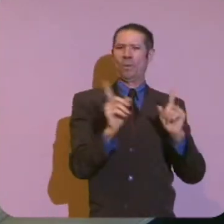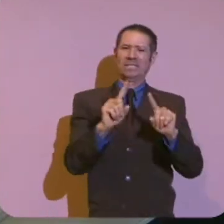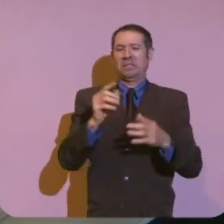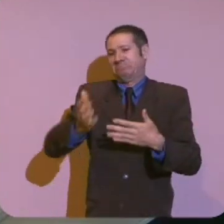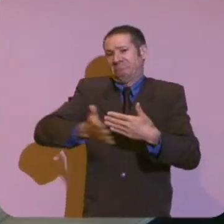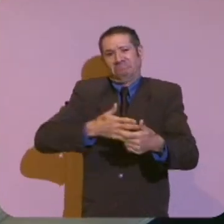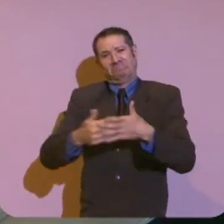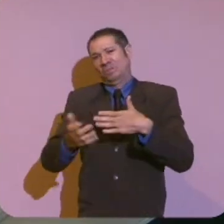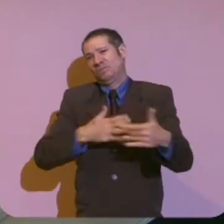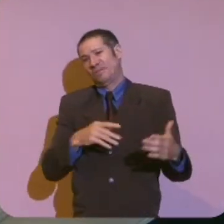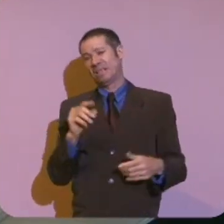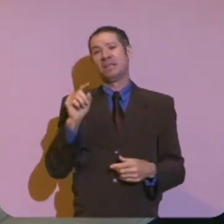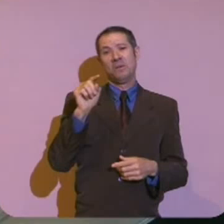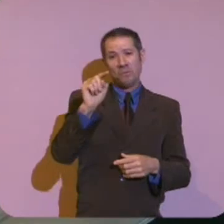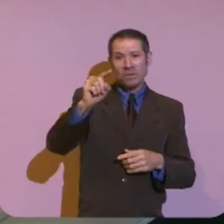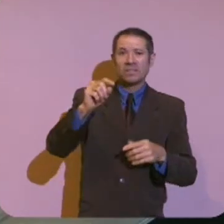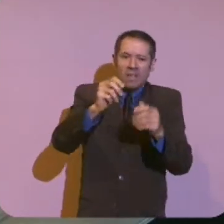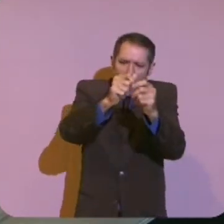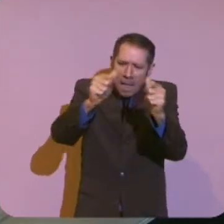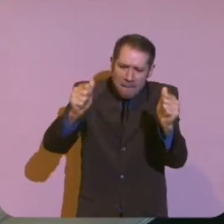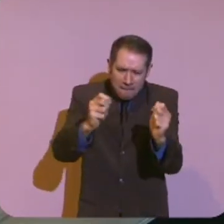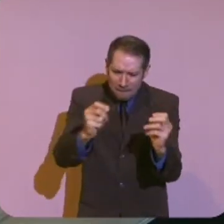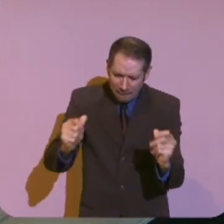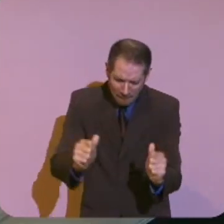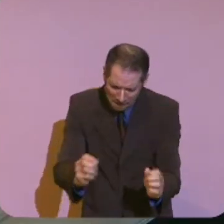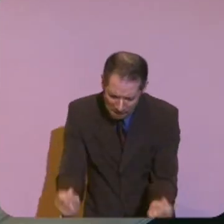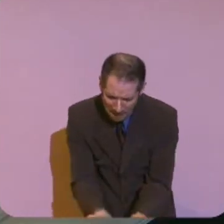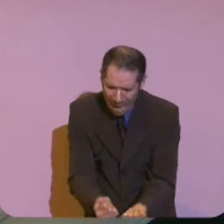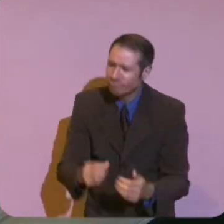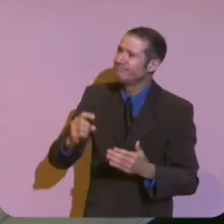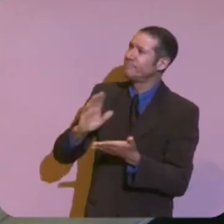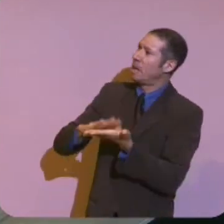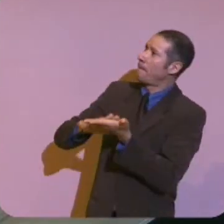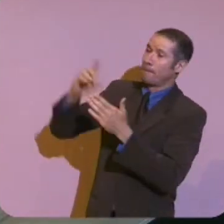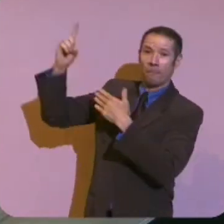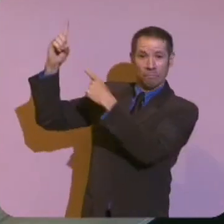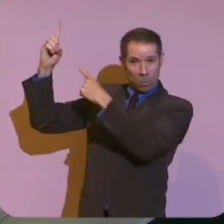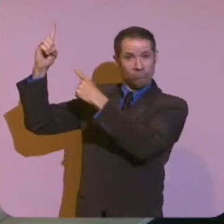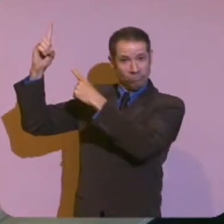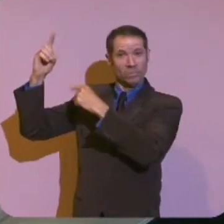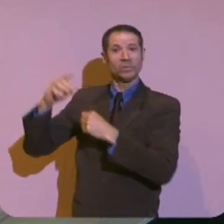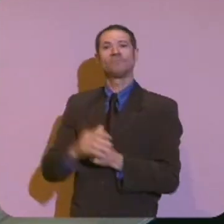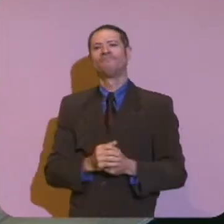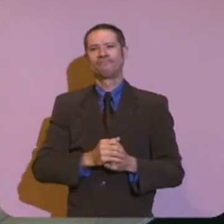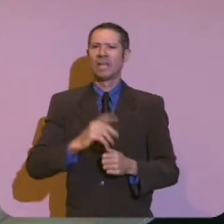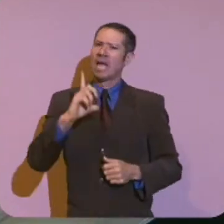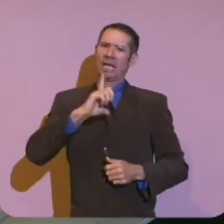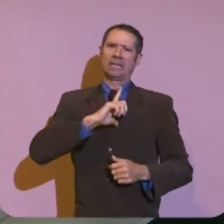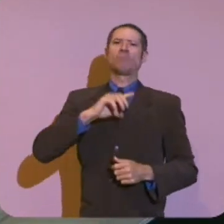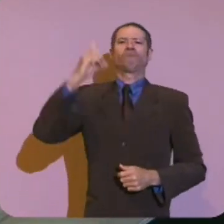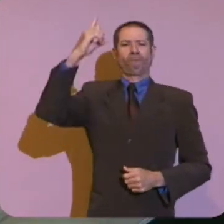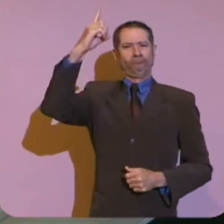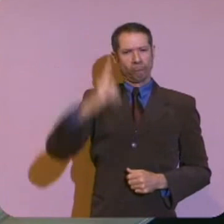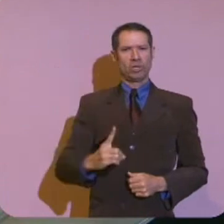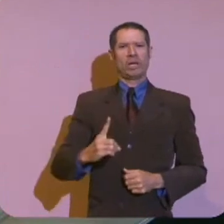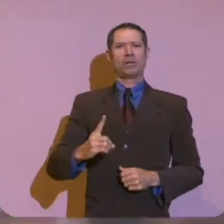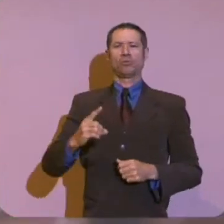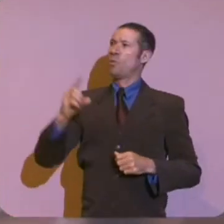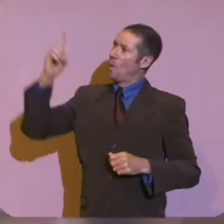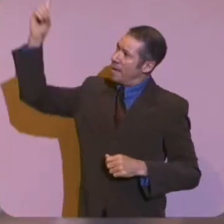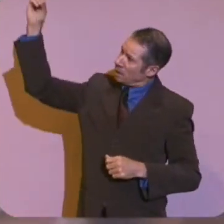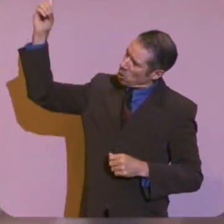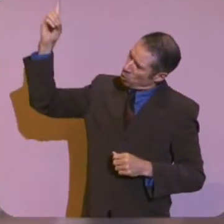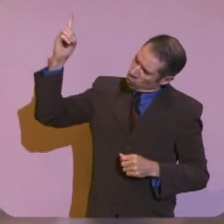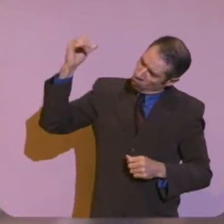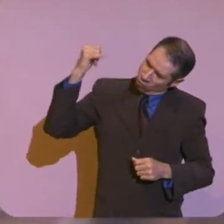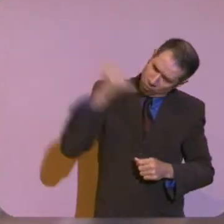faz. Você é barro na mão do oleiro. Porque Ele tem todo o direito, como Criador dos